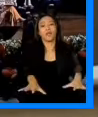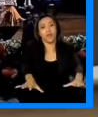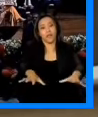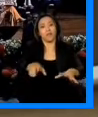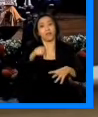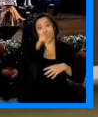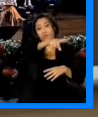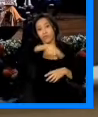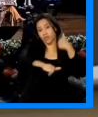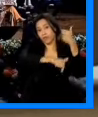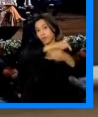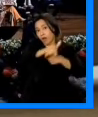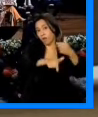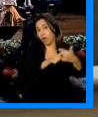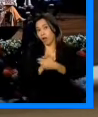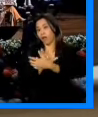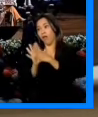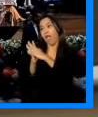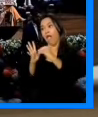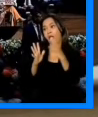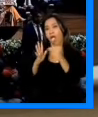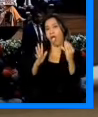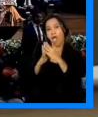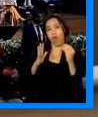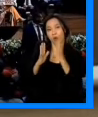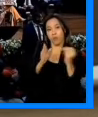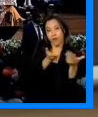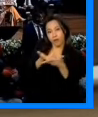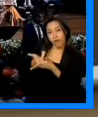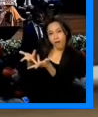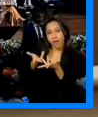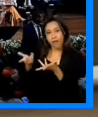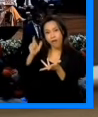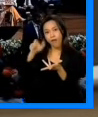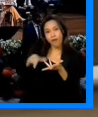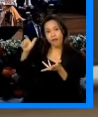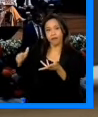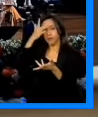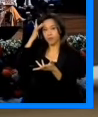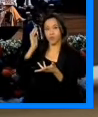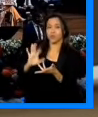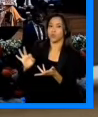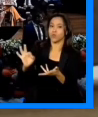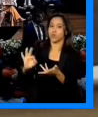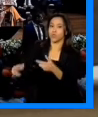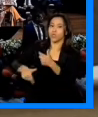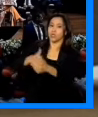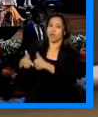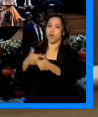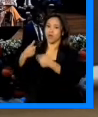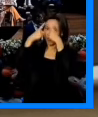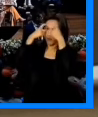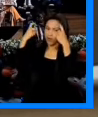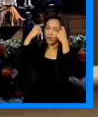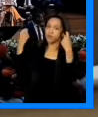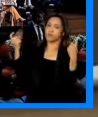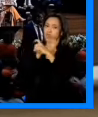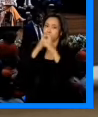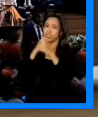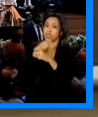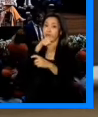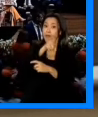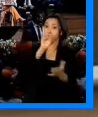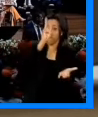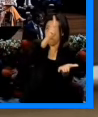mesma frequência ou na mesma vibe que essas pessoas fazem com agressões e com mentiras, mas rebatam com a